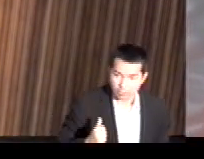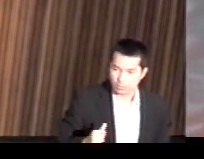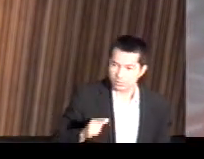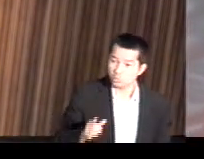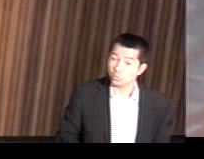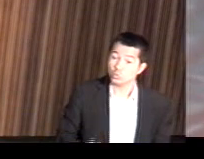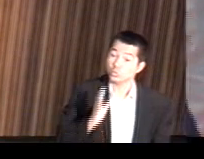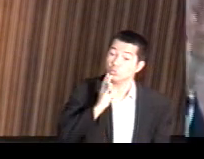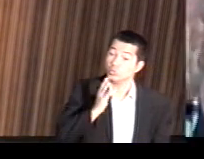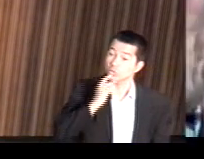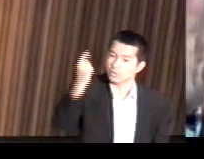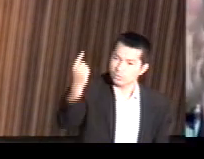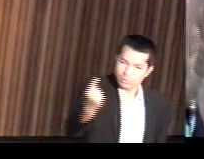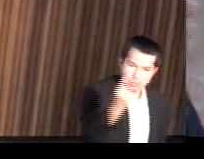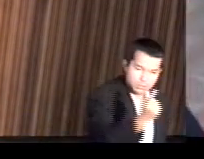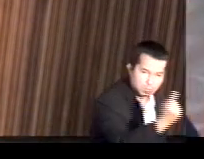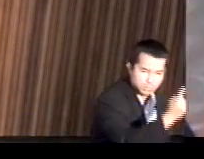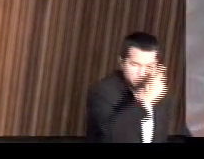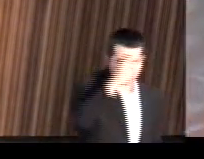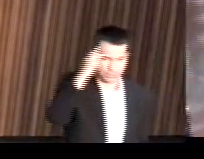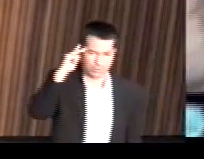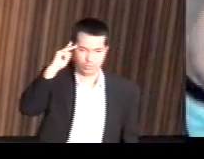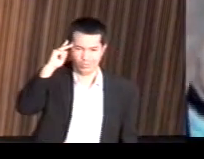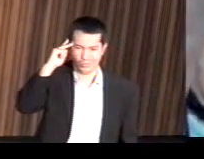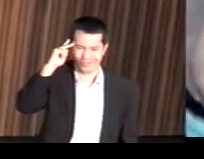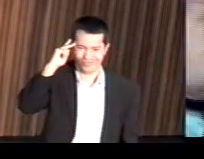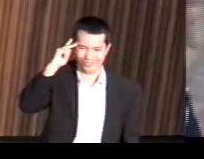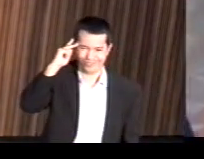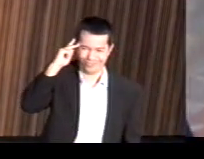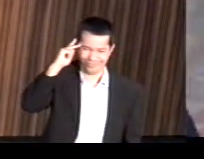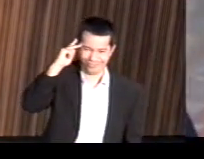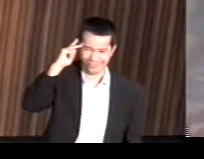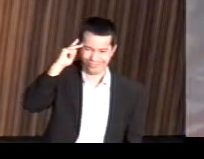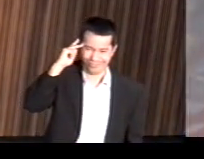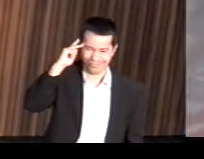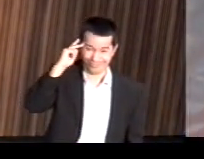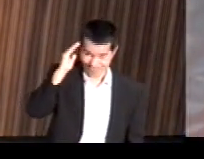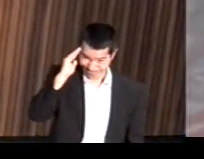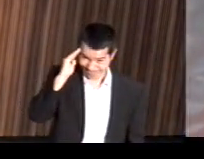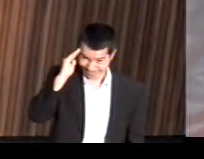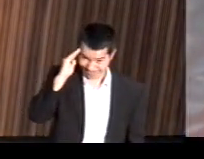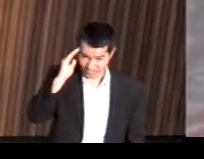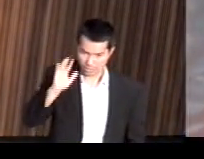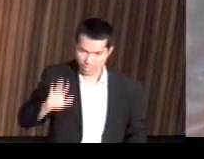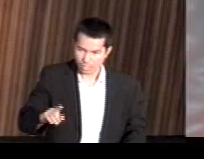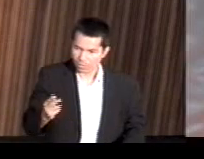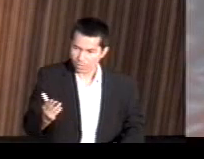tratar com justiça e amor temperadas 50% e 50%.